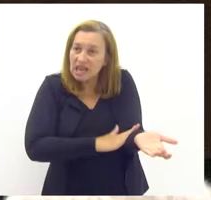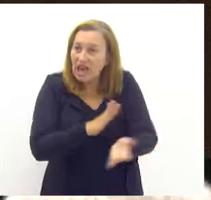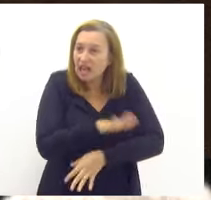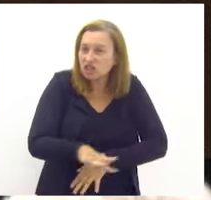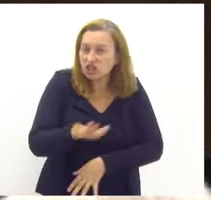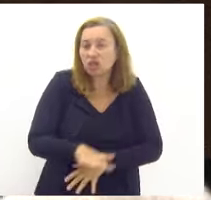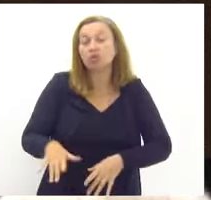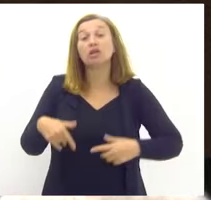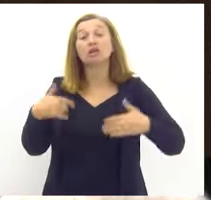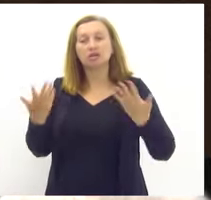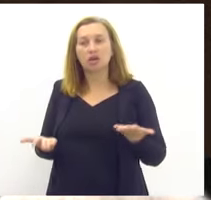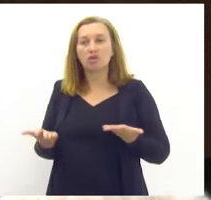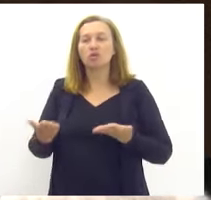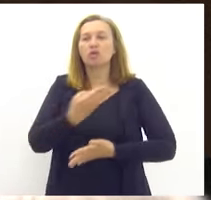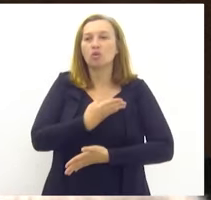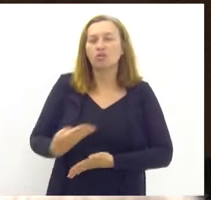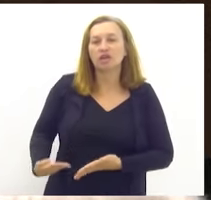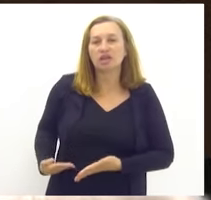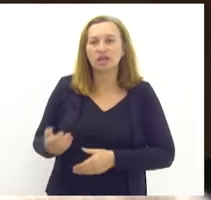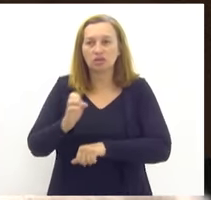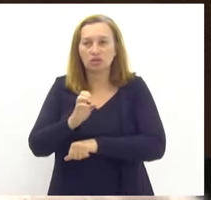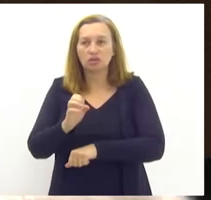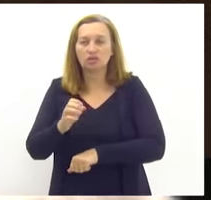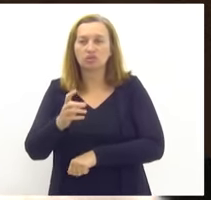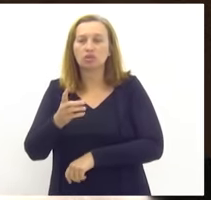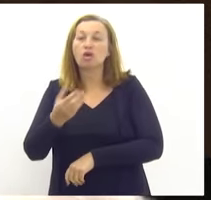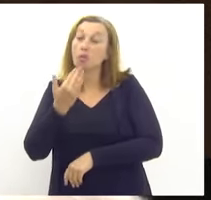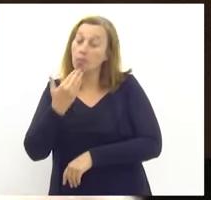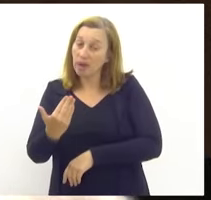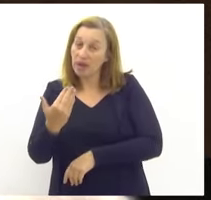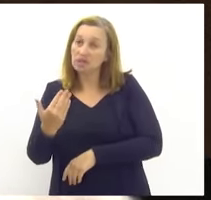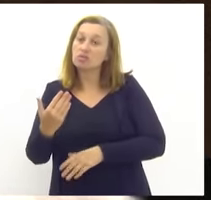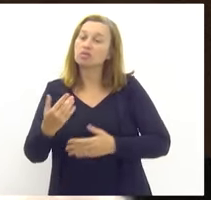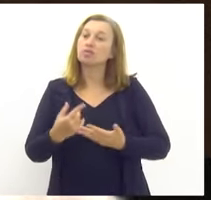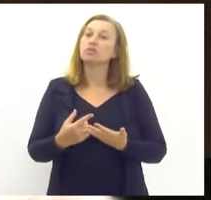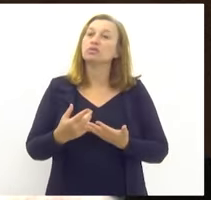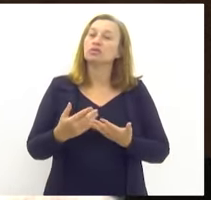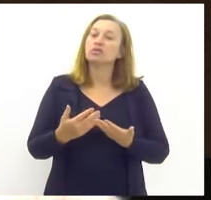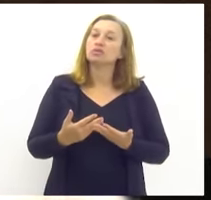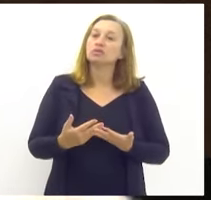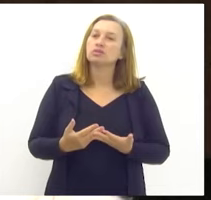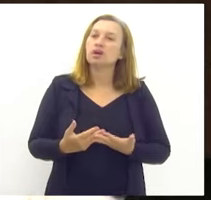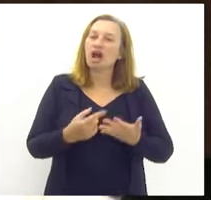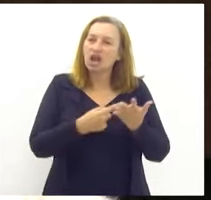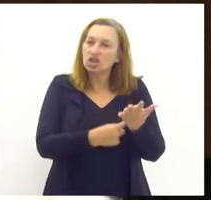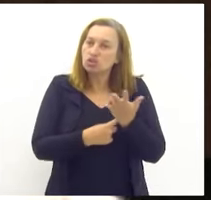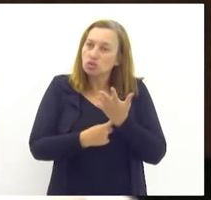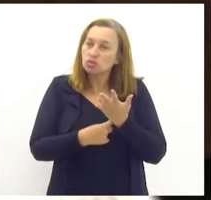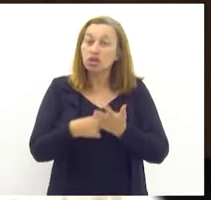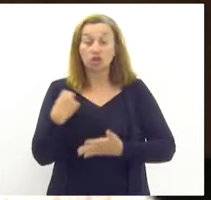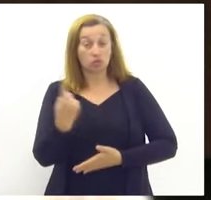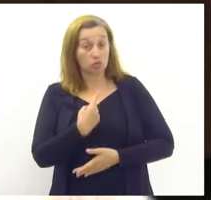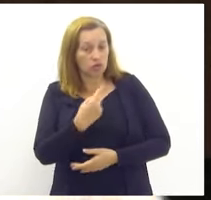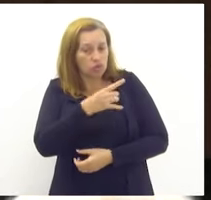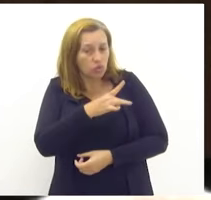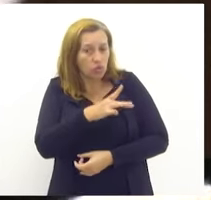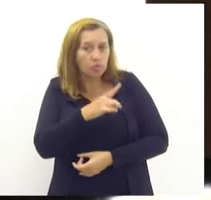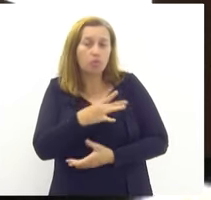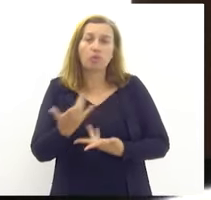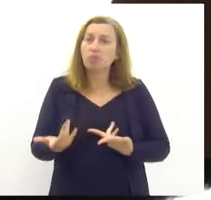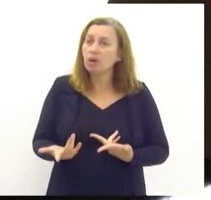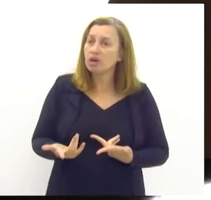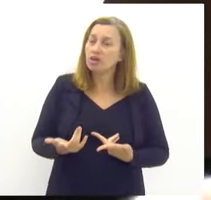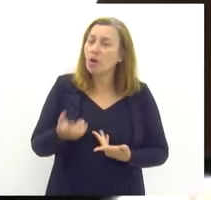espero que o governador faça esse apelo ao presidente da casa para comunicar o nosso Governador que o Parlamento aqui tá apreensivo porque chega a ser uma coisa